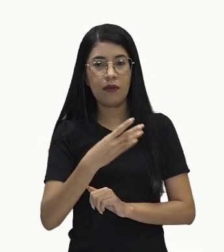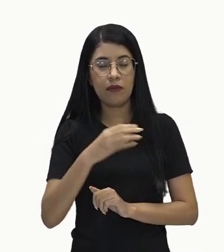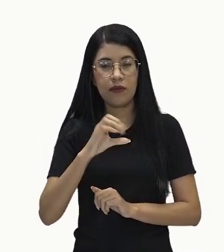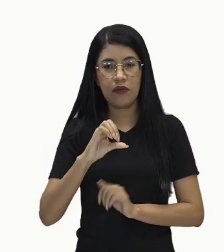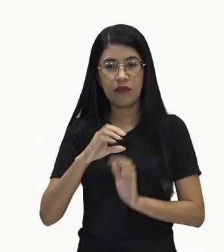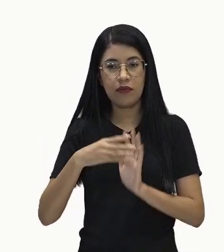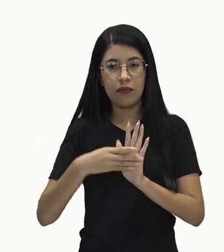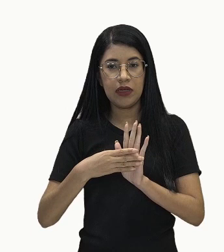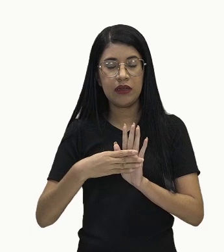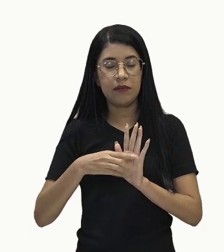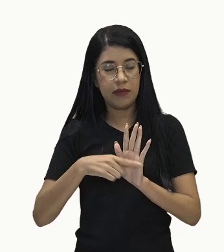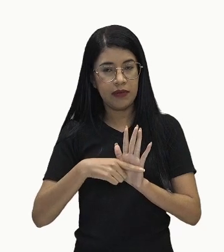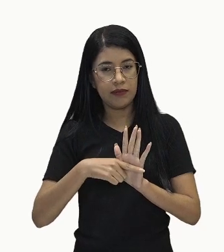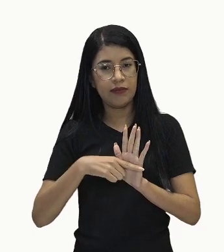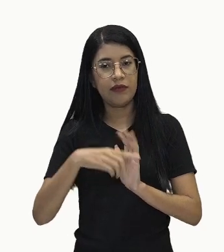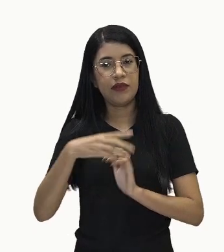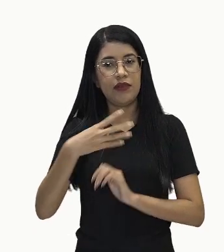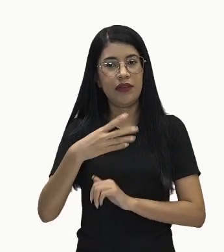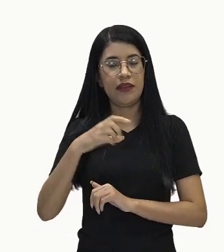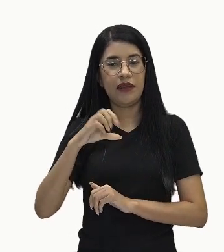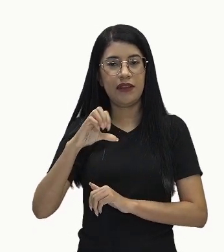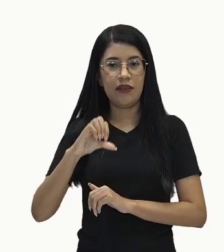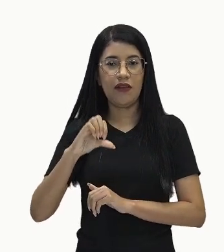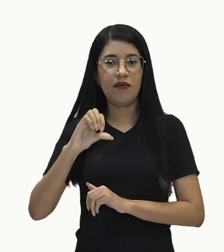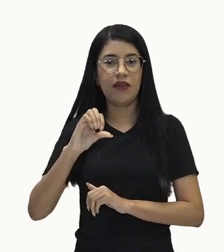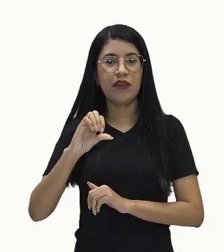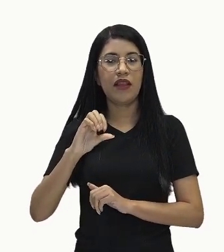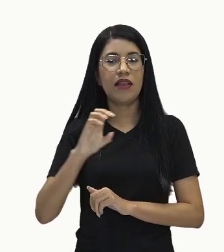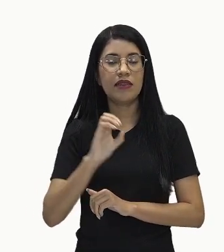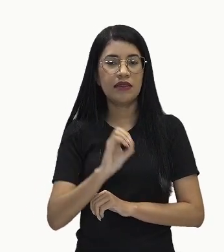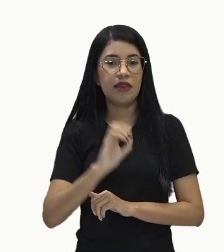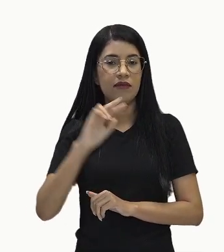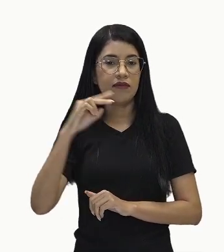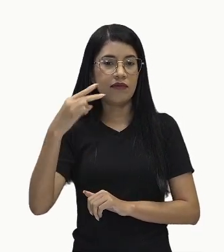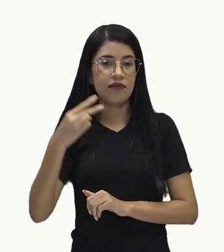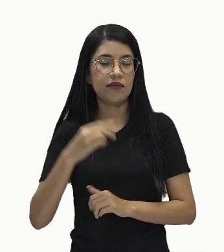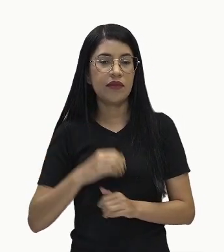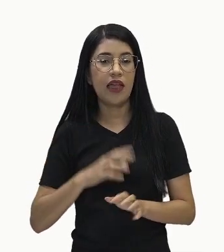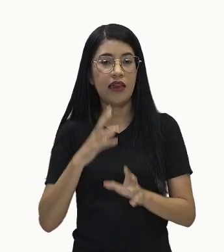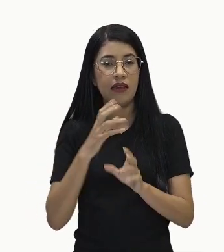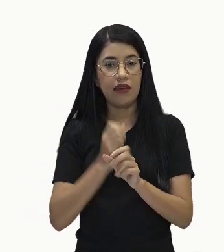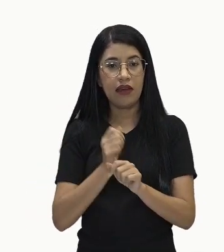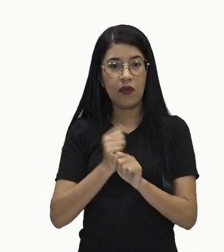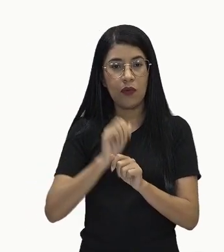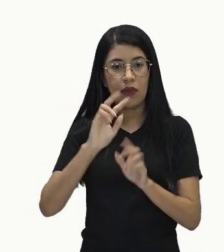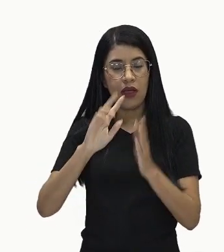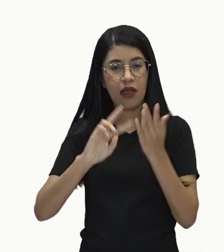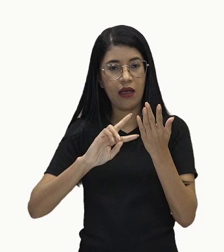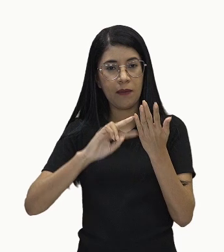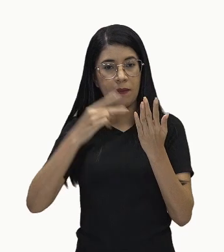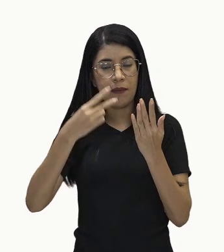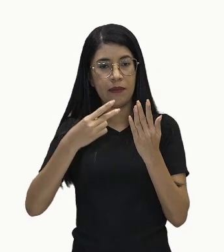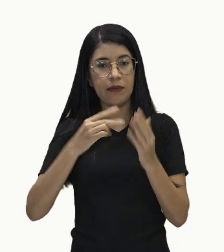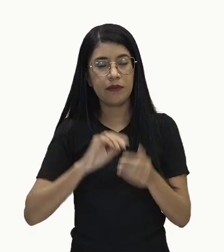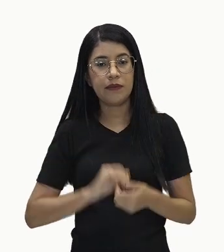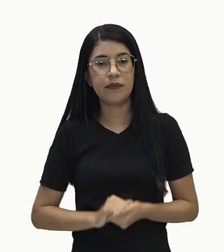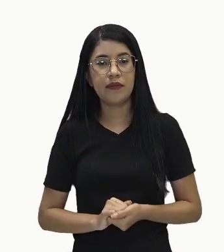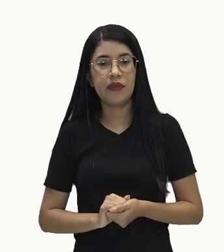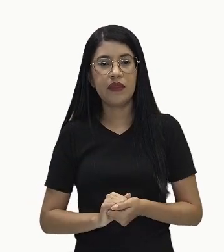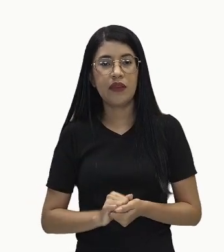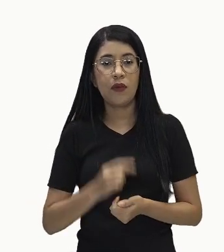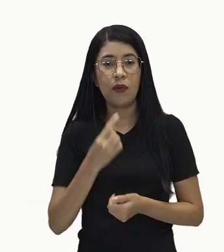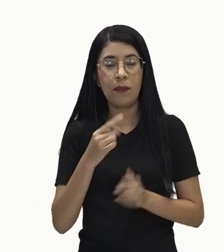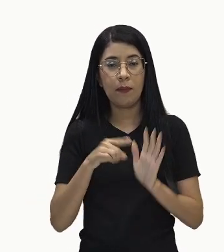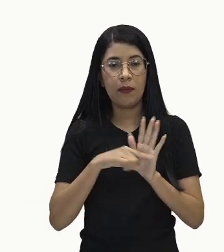52 menos 49 vai dar 3 e, por fim, 49 menos 49 vai dar 0. Agora, nós calculamos, né,